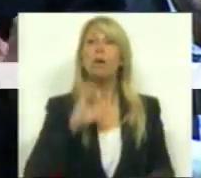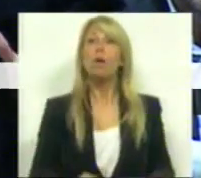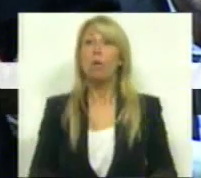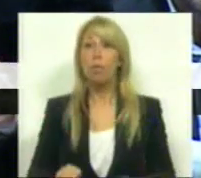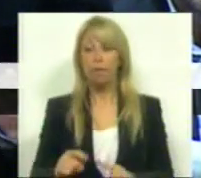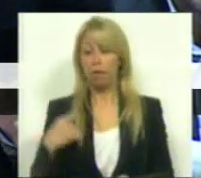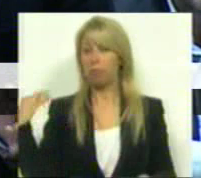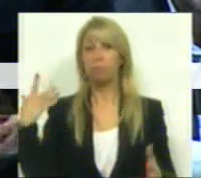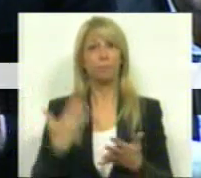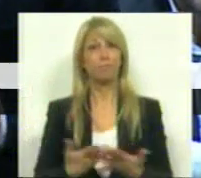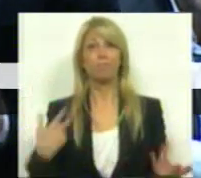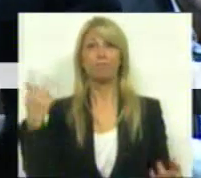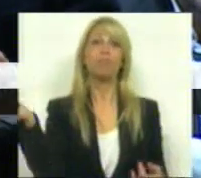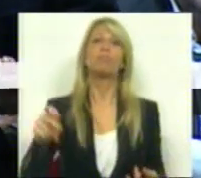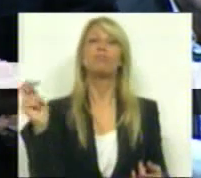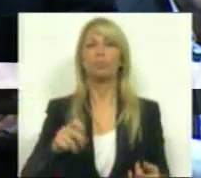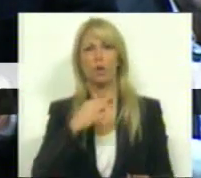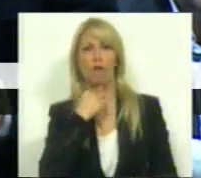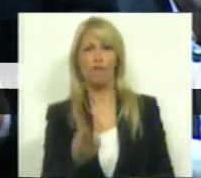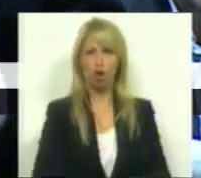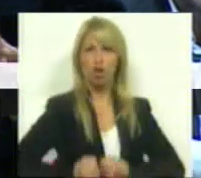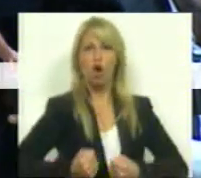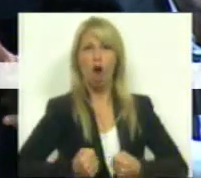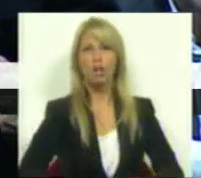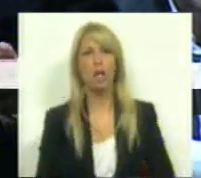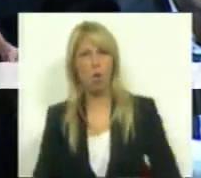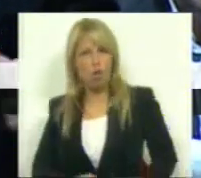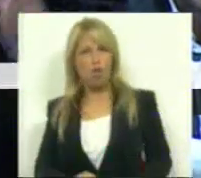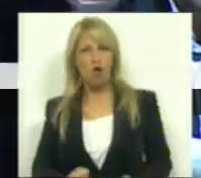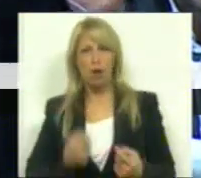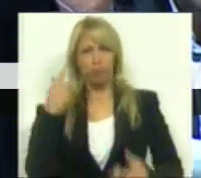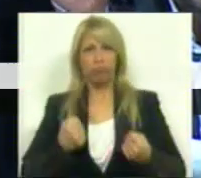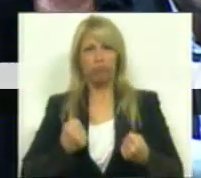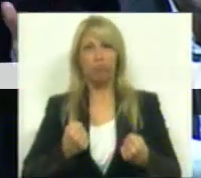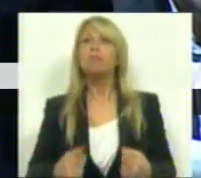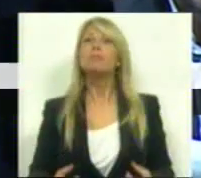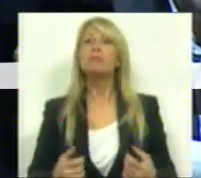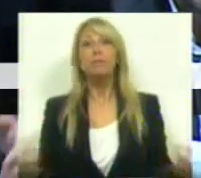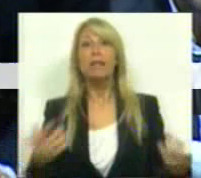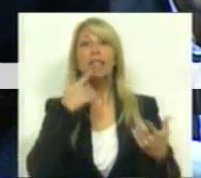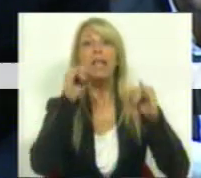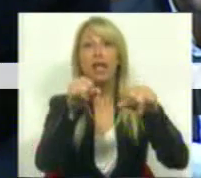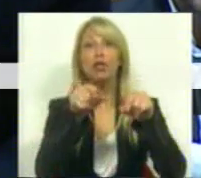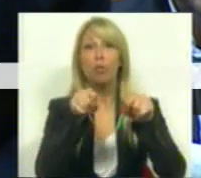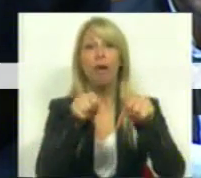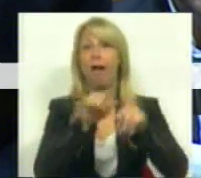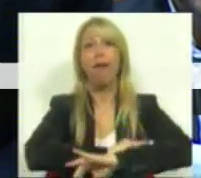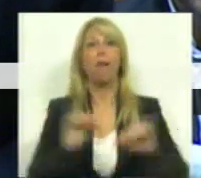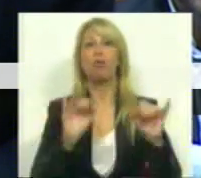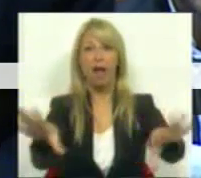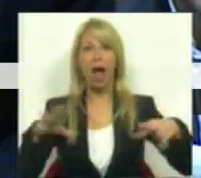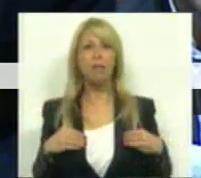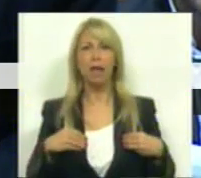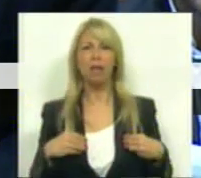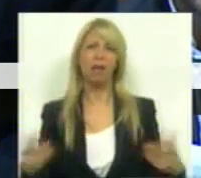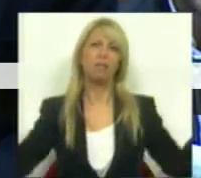que ultimamente tem aparecido, voz grossa, peito cheio, dizendo isto é inaceitável, na realidade aceitaram já aquilo